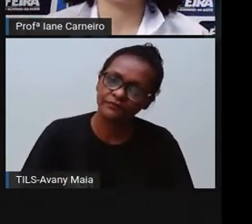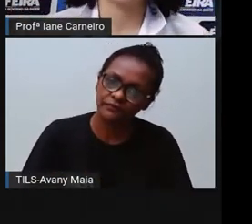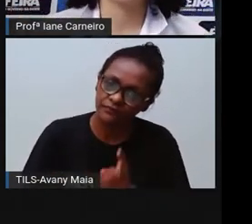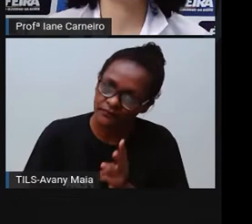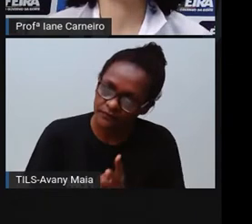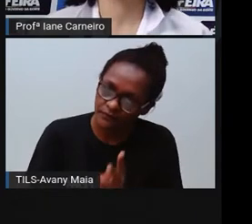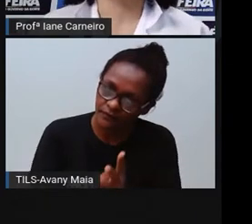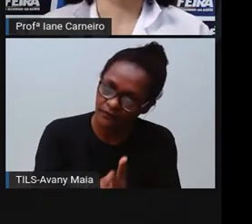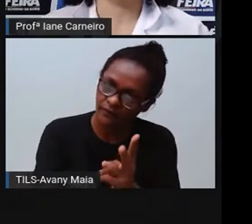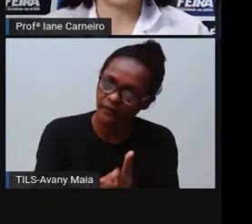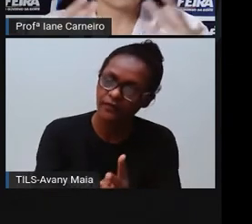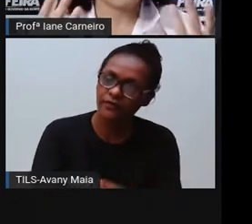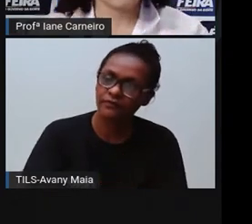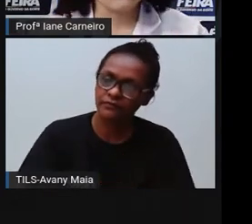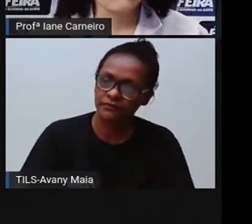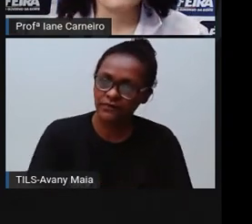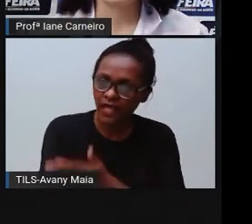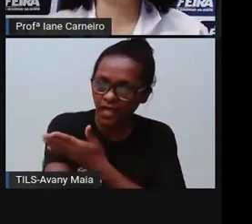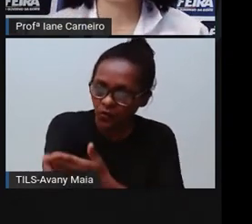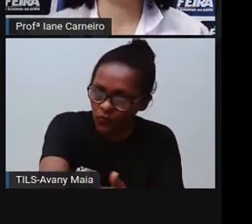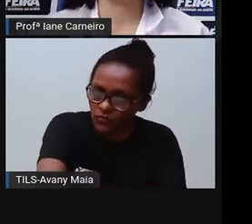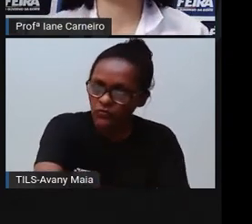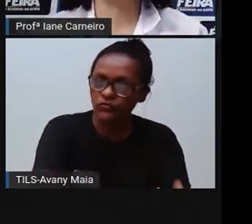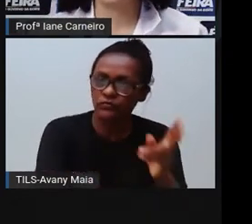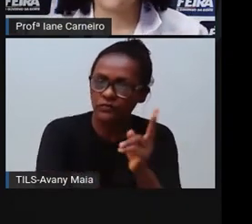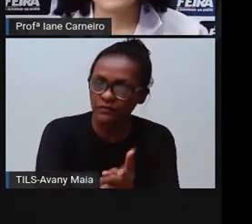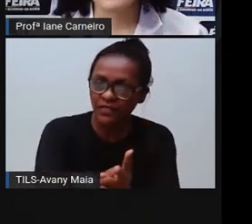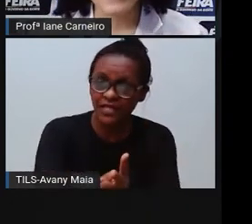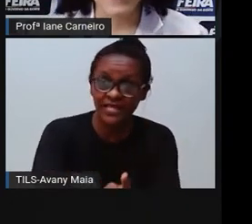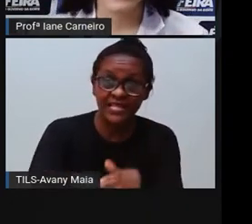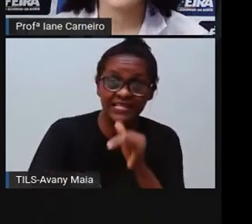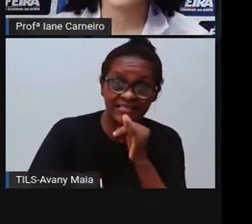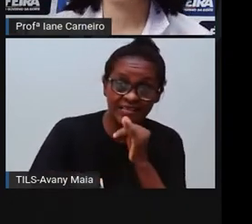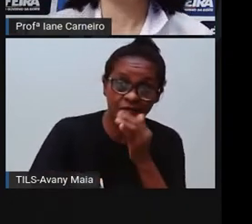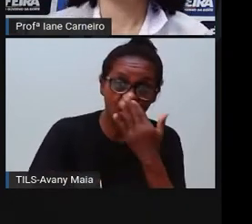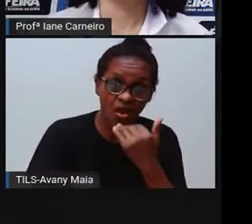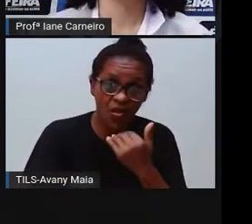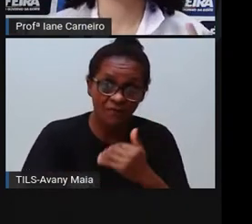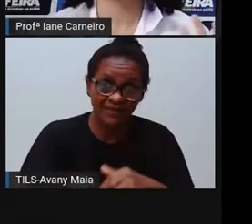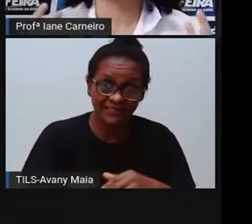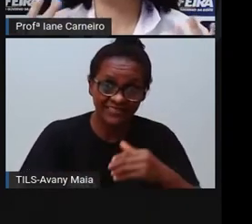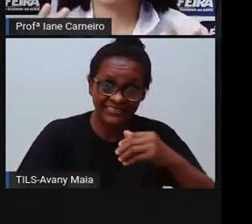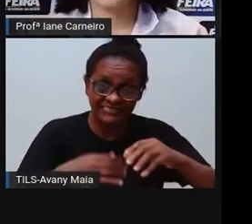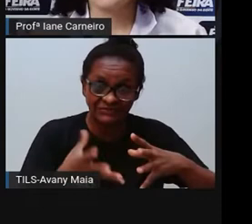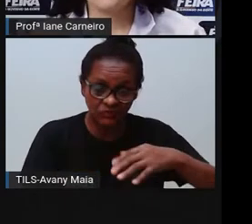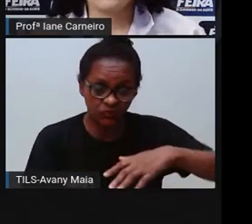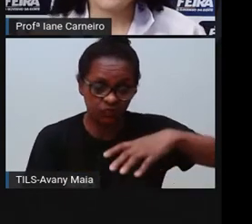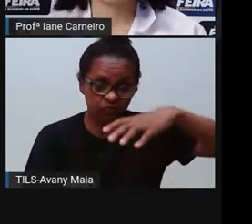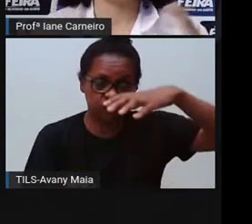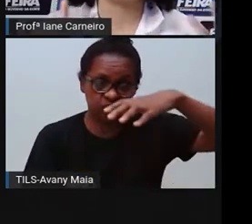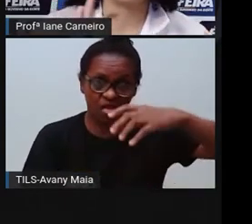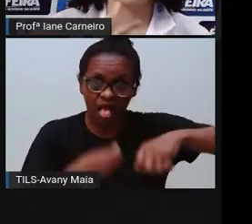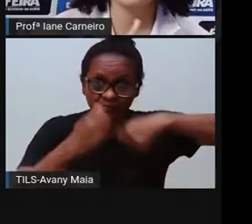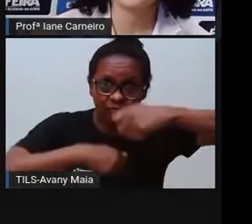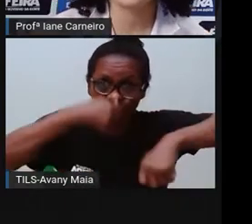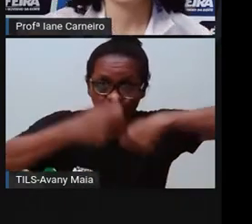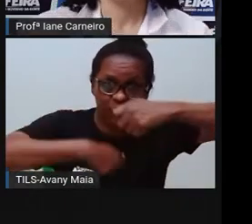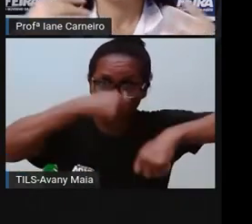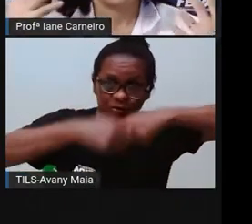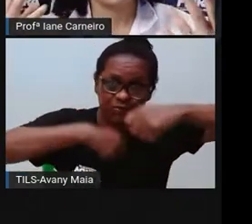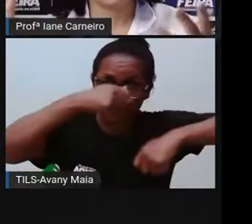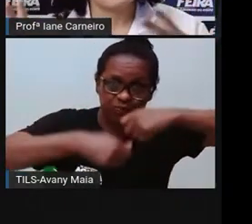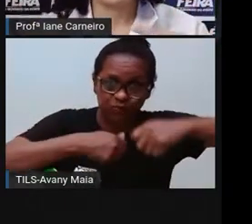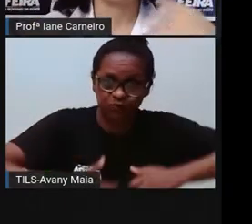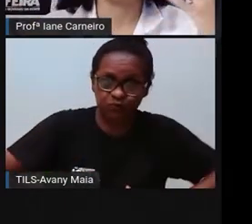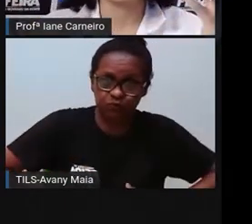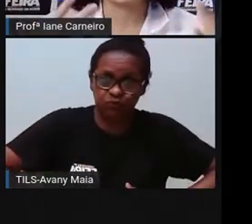esses hábitos, né? Na hora de dormir, não comer comida pesada, né? Então, beber um pouquinho de água, fazer o seu xixi,